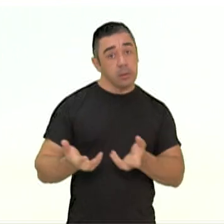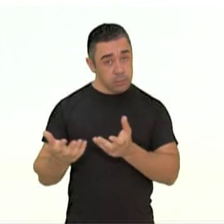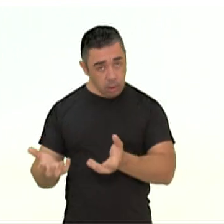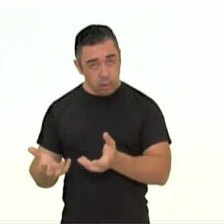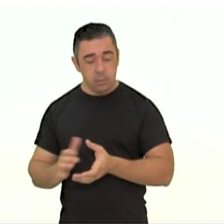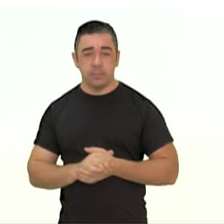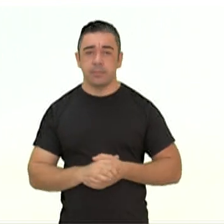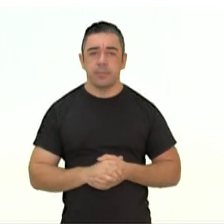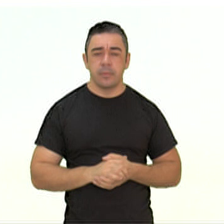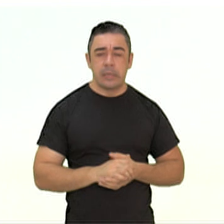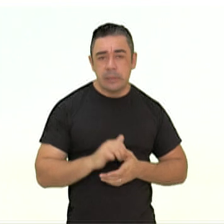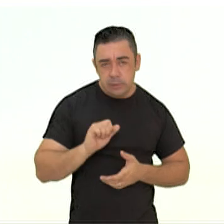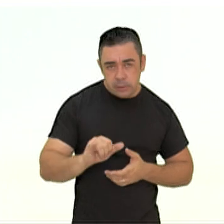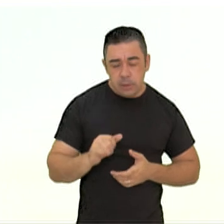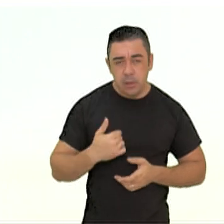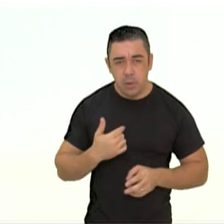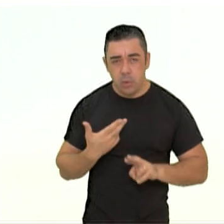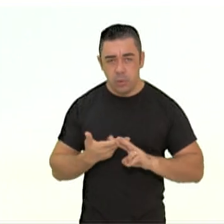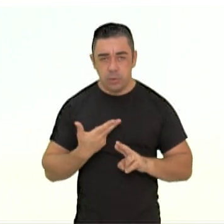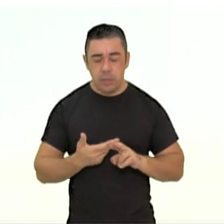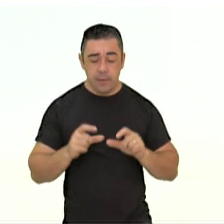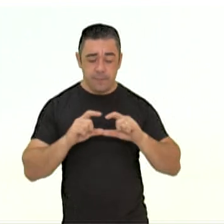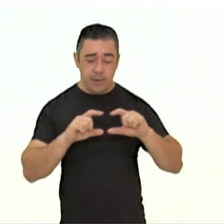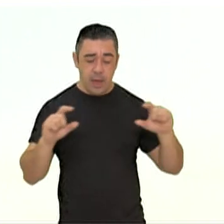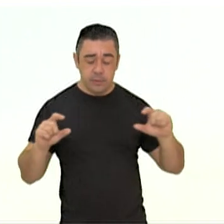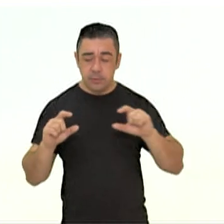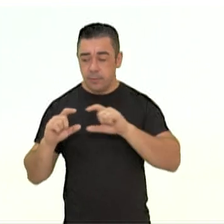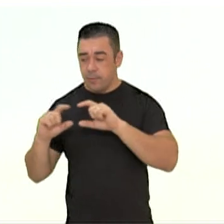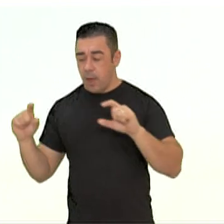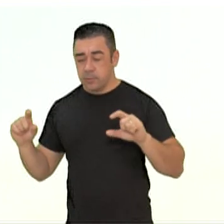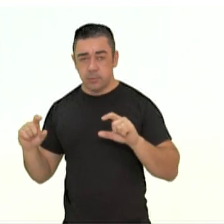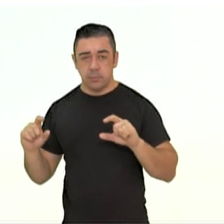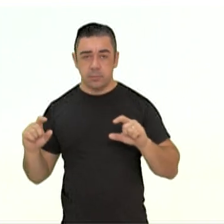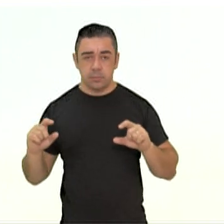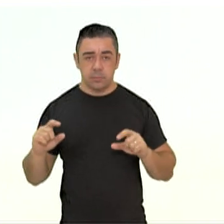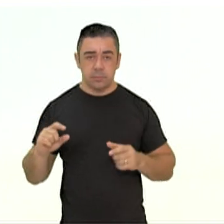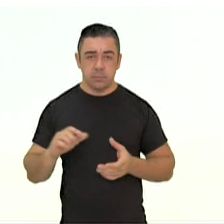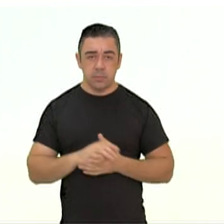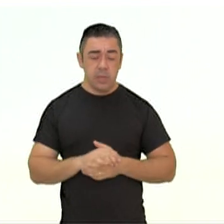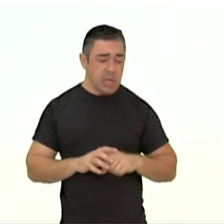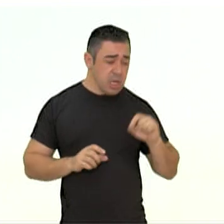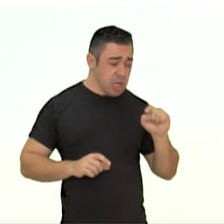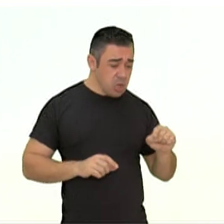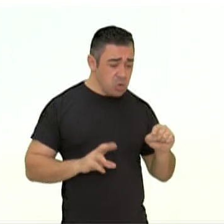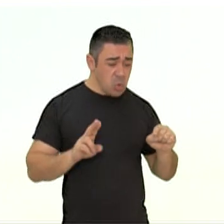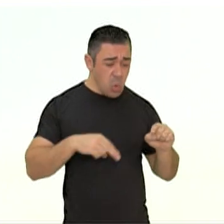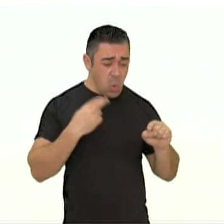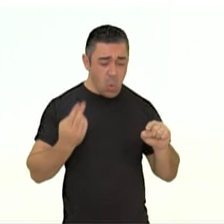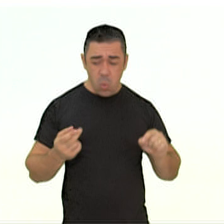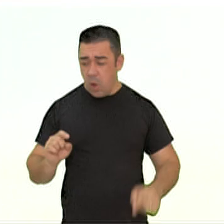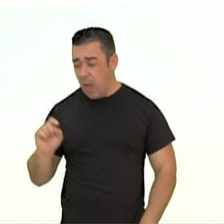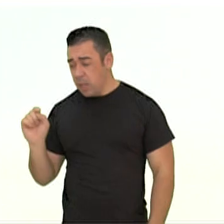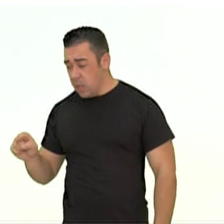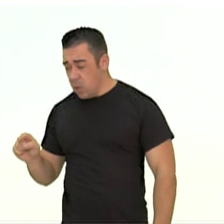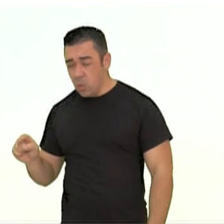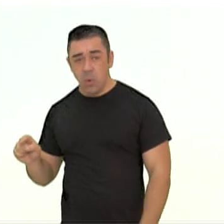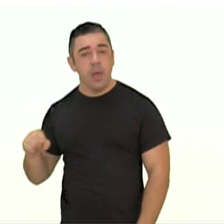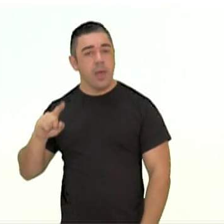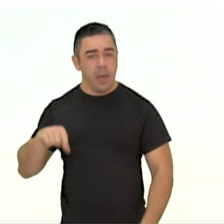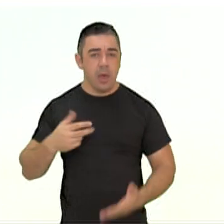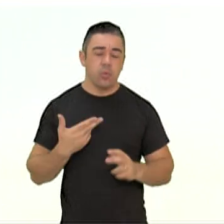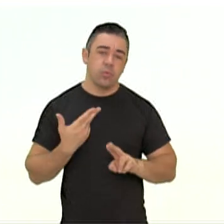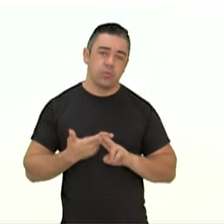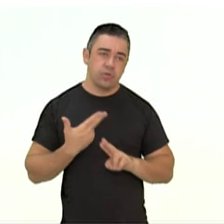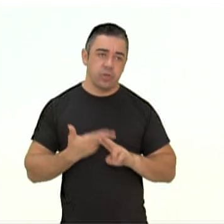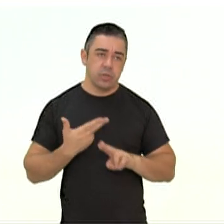quer. Então, se eu utilizar ali na minha frase, né, ou isso ou aquilo, eu vou estar utilizando